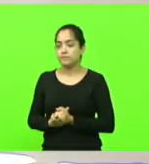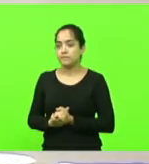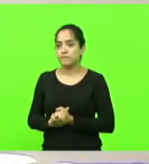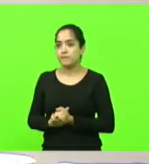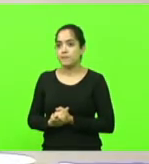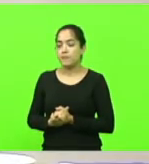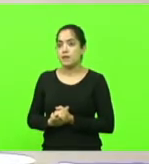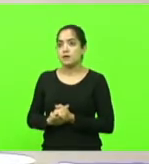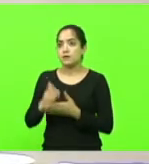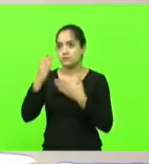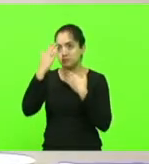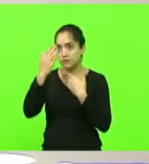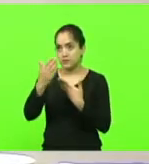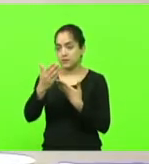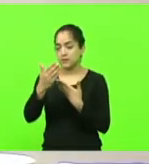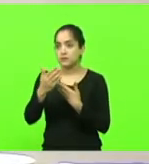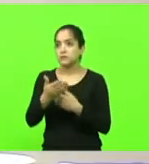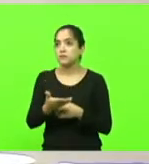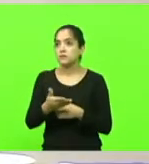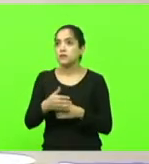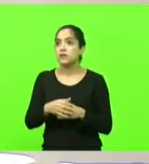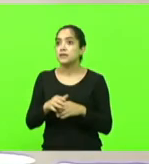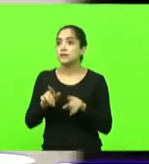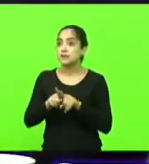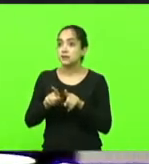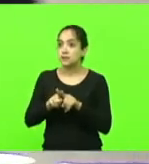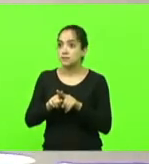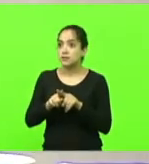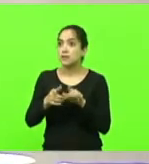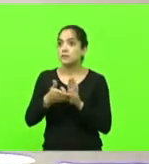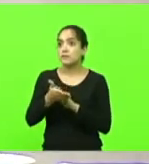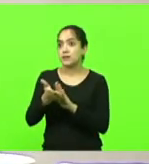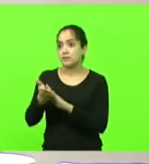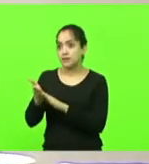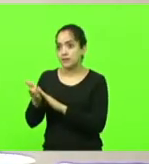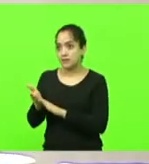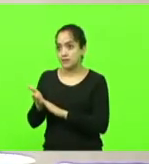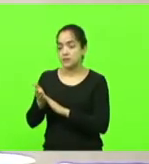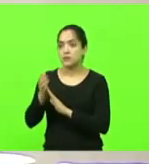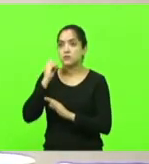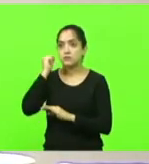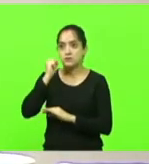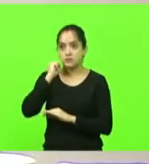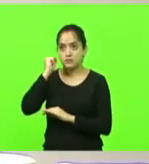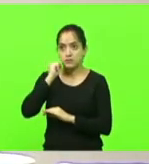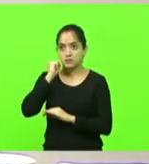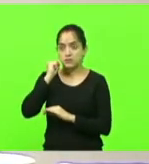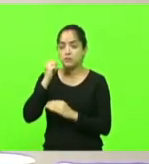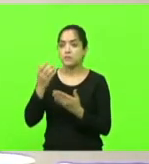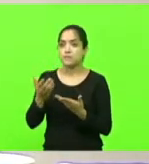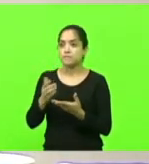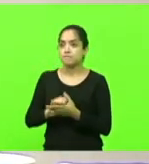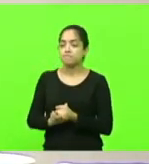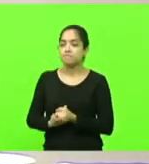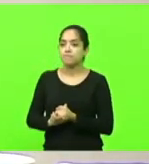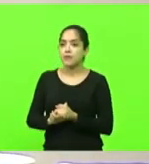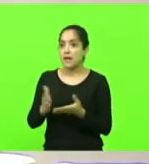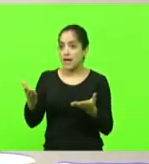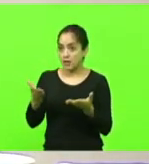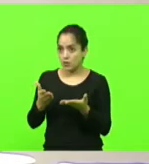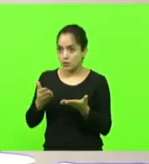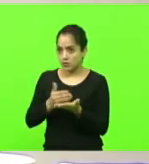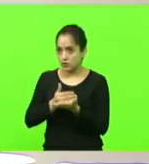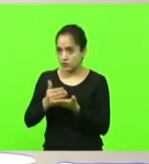Obrigado, Ivan Nates. Também gostaria de parabenizar o nosso senador, grande senador de Santa Catarina. Entraremos agora em